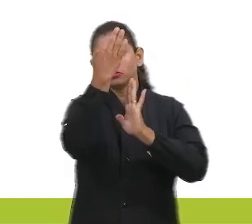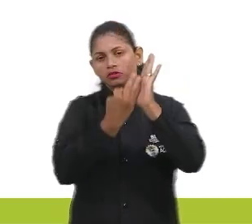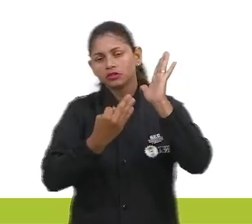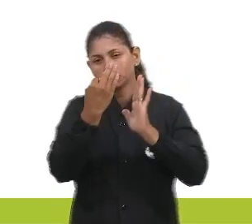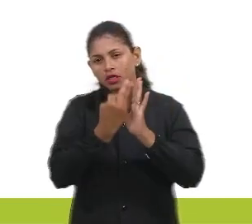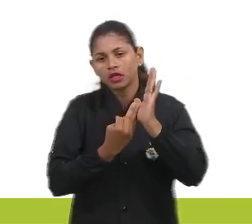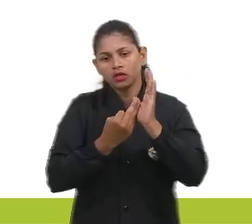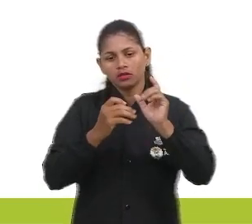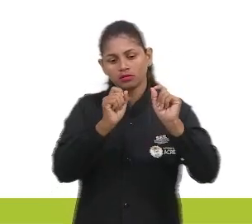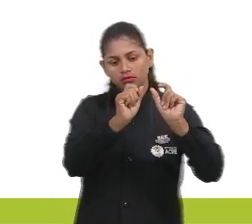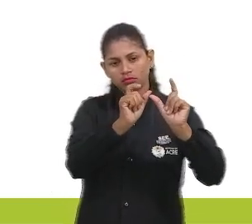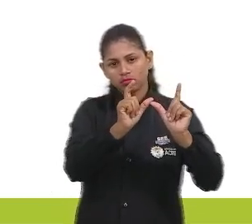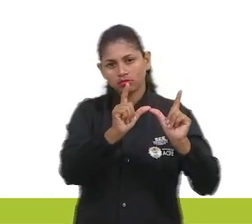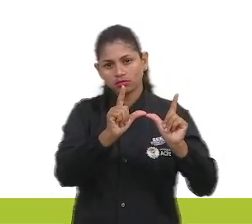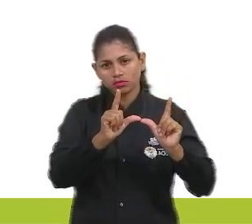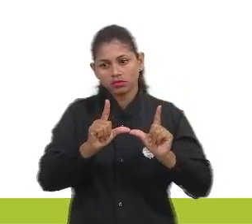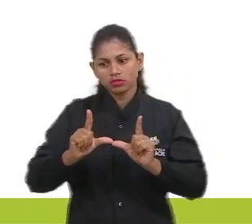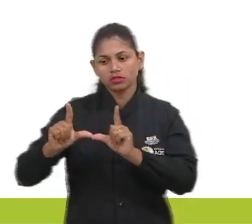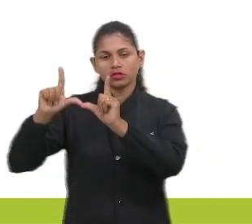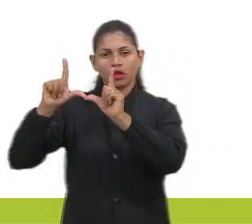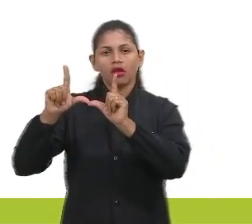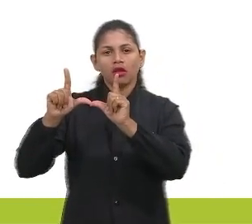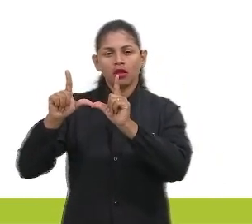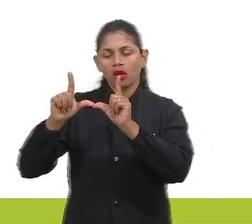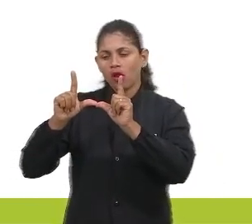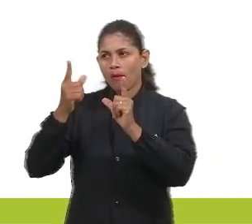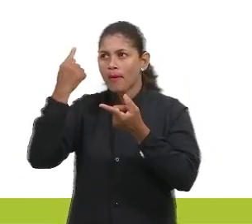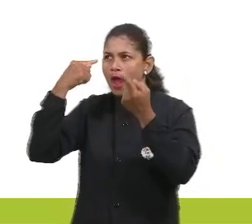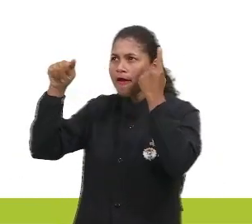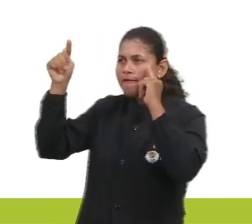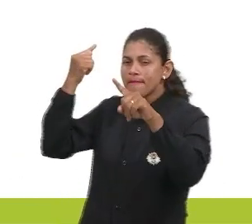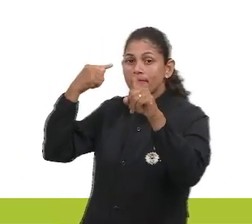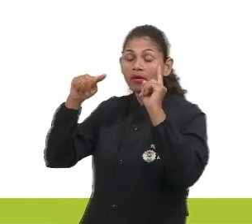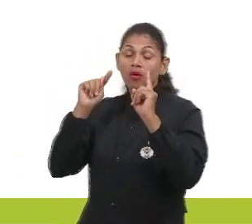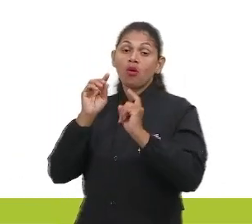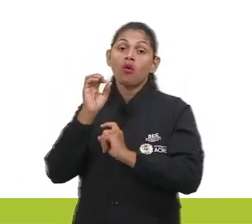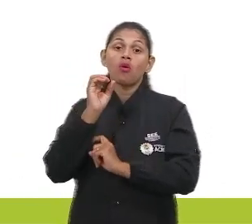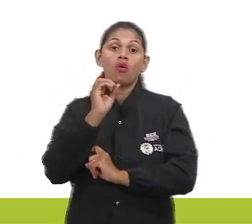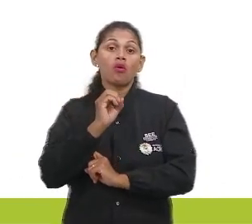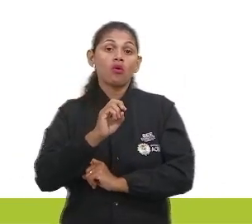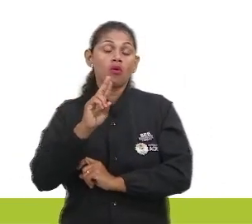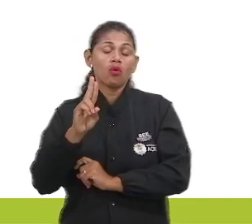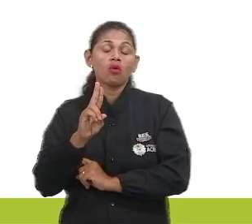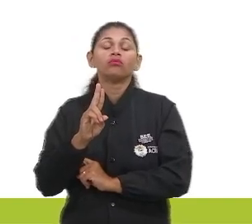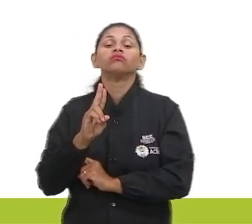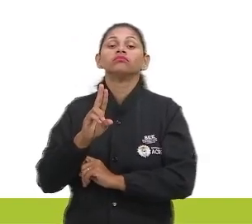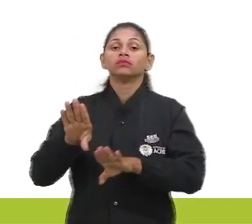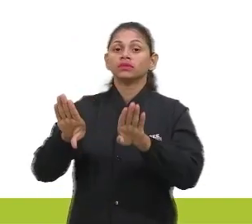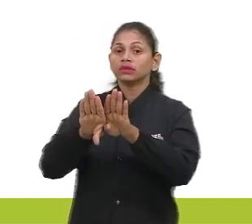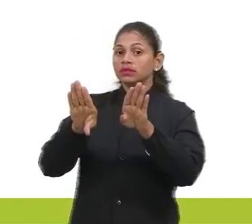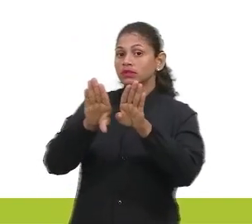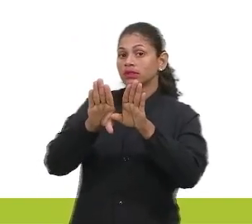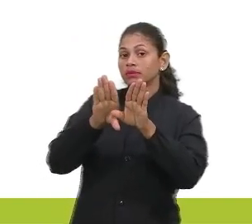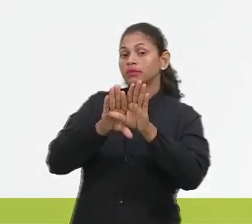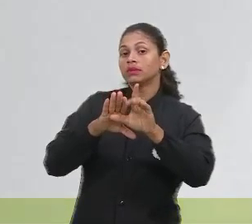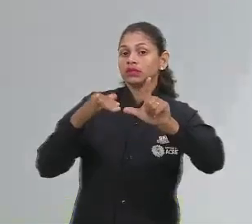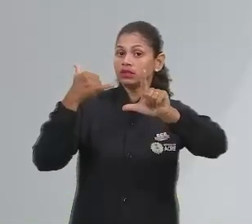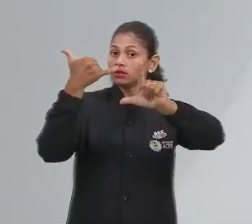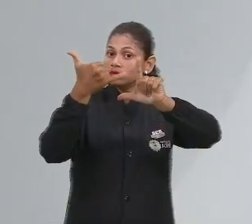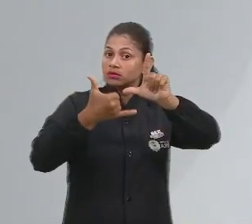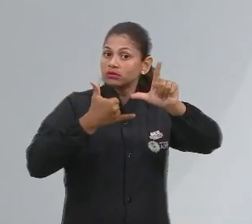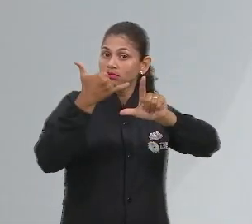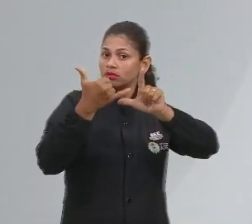cenas, esboços, improvisações ou também de forma lúdicas ou brincadeiras,